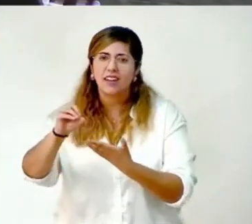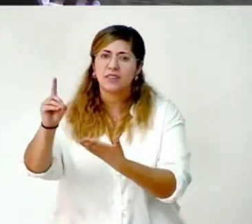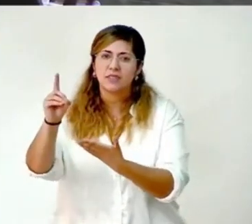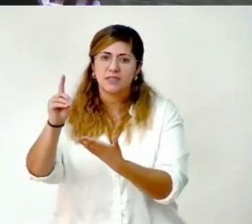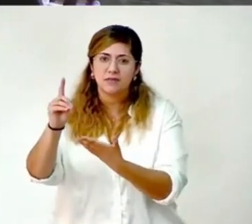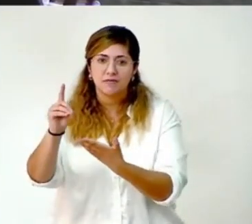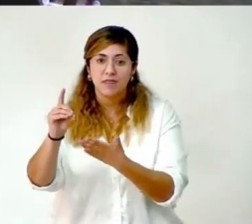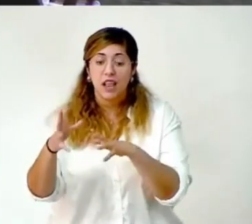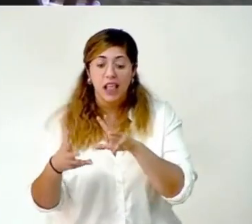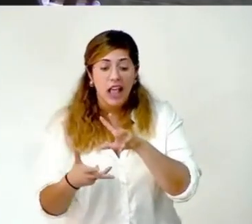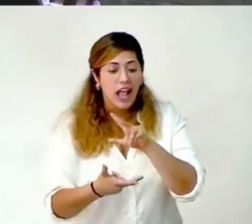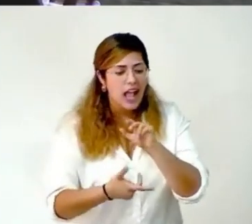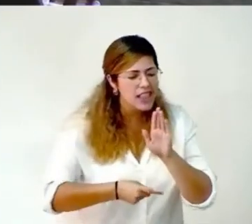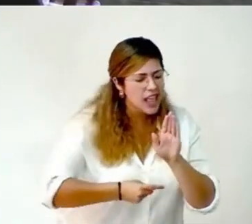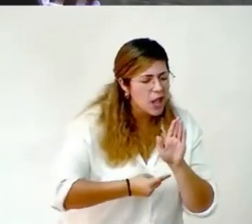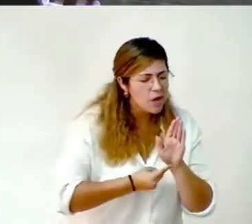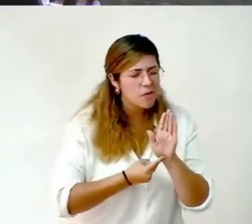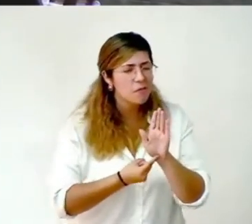por isso eles são